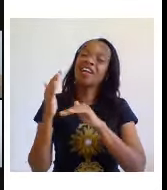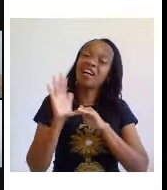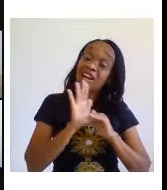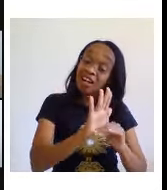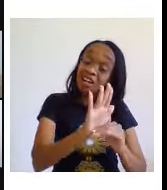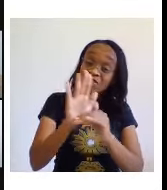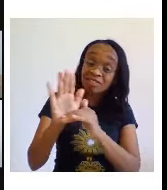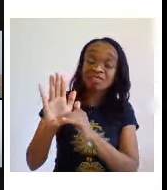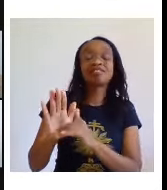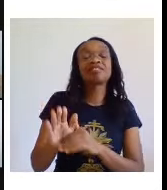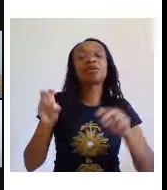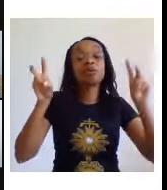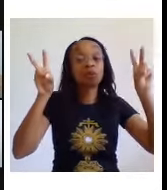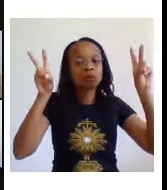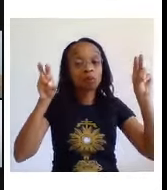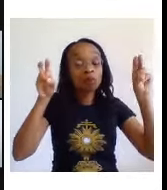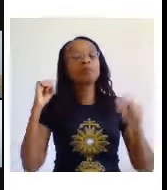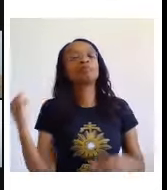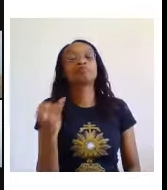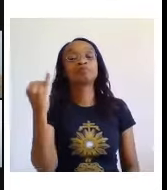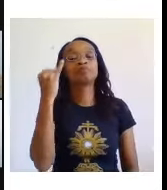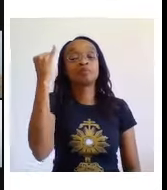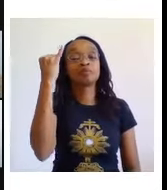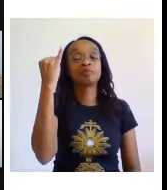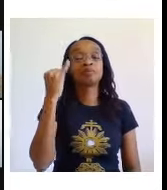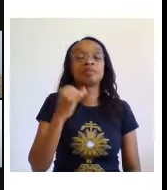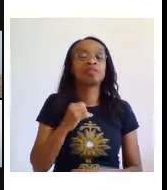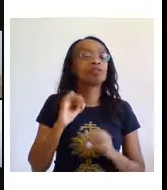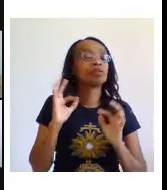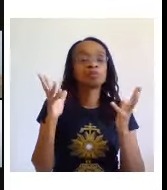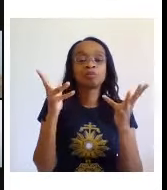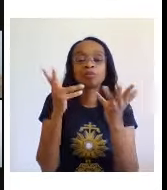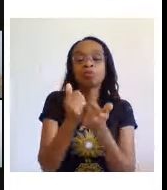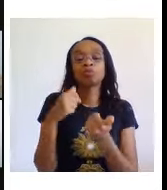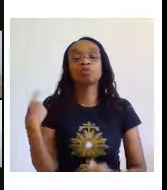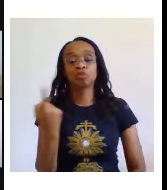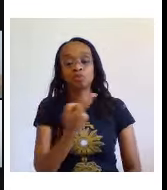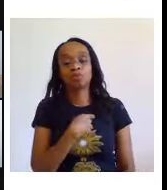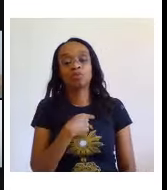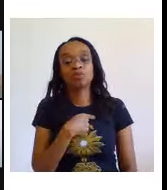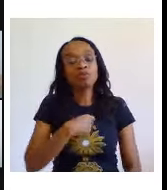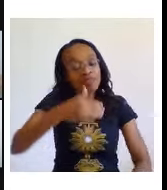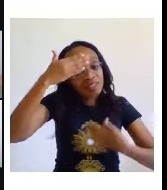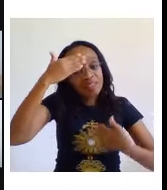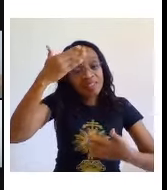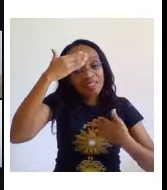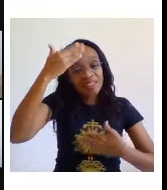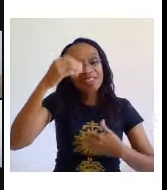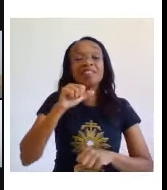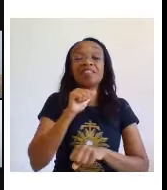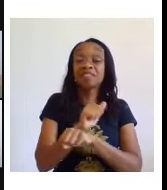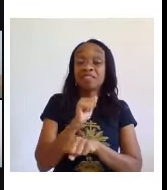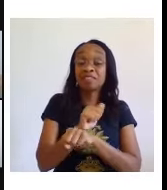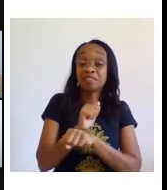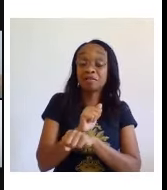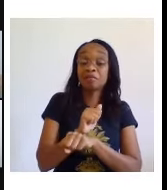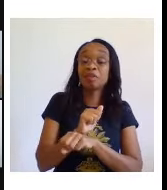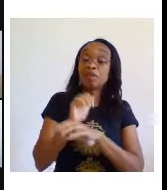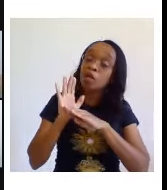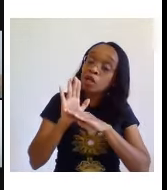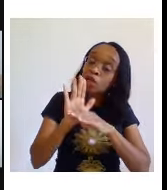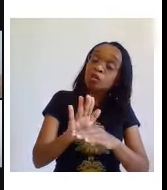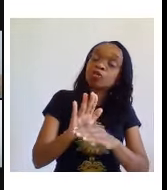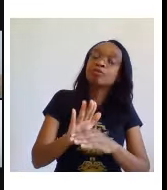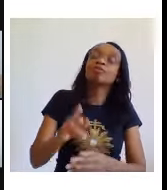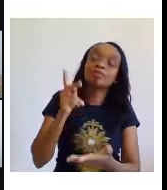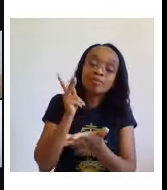com esse tema que é tão relevante para todos nós. Agradeço e espero contribuir